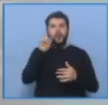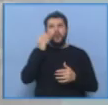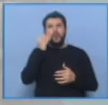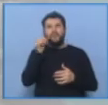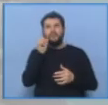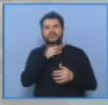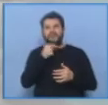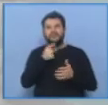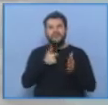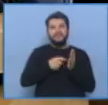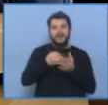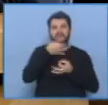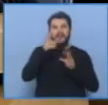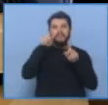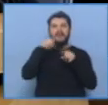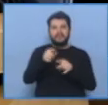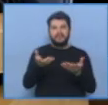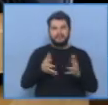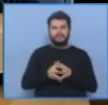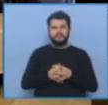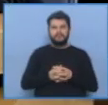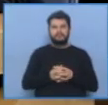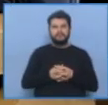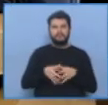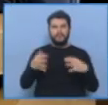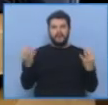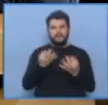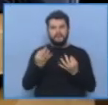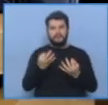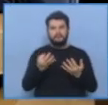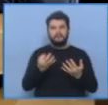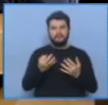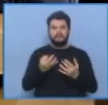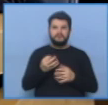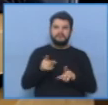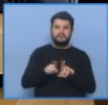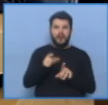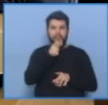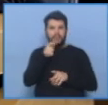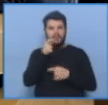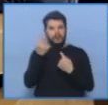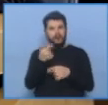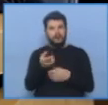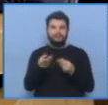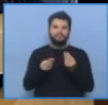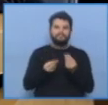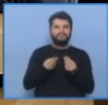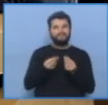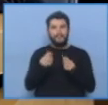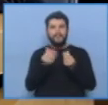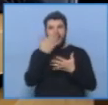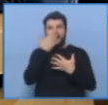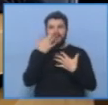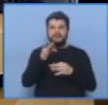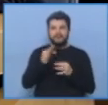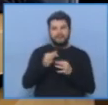necessário falar deste assunto? Enfim, eu acho que há um primeiro comprometimento também de modo muito simples